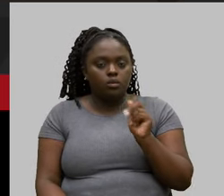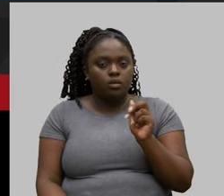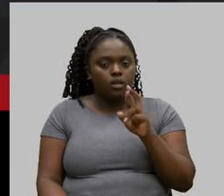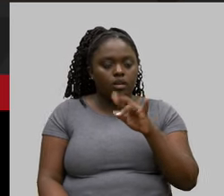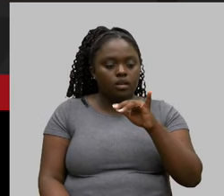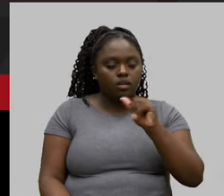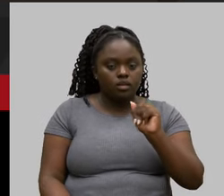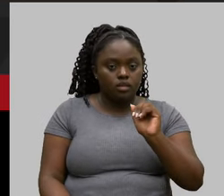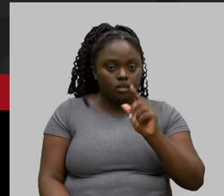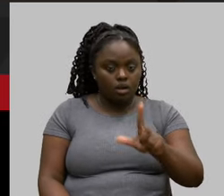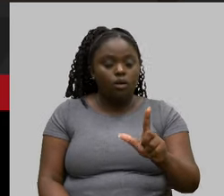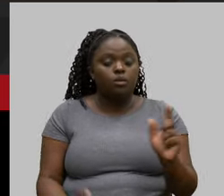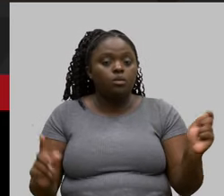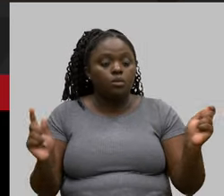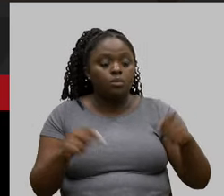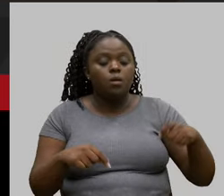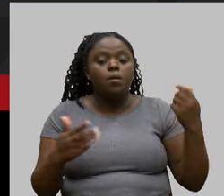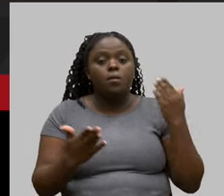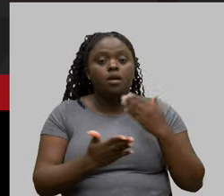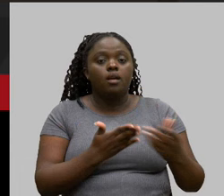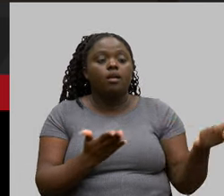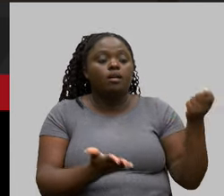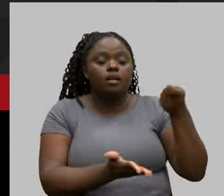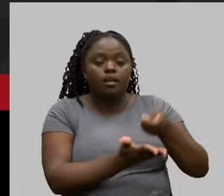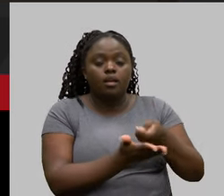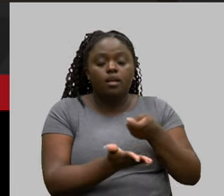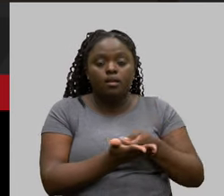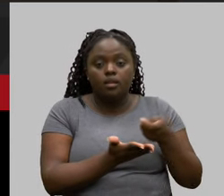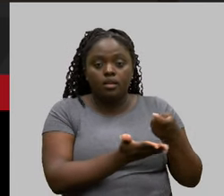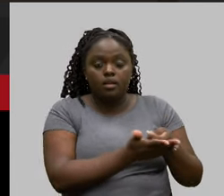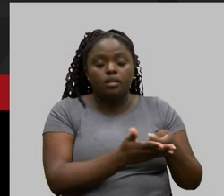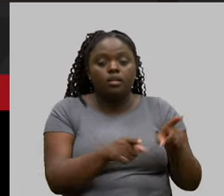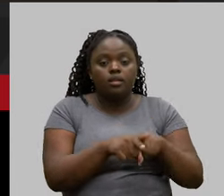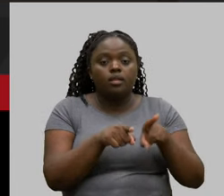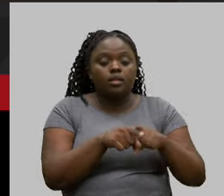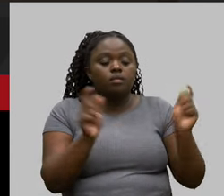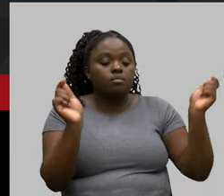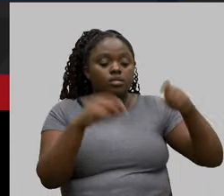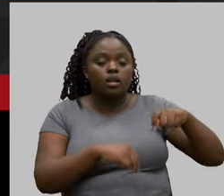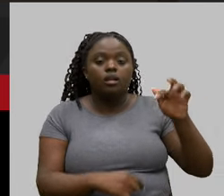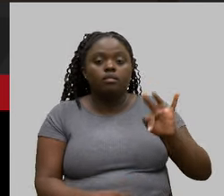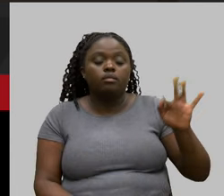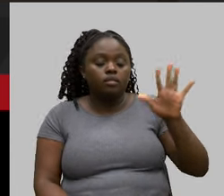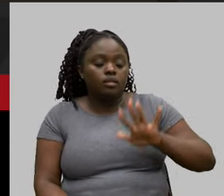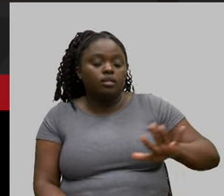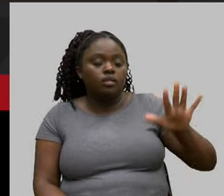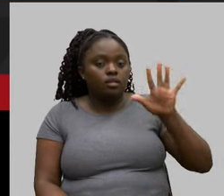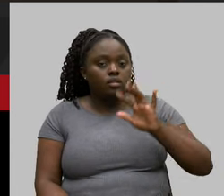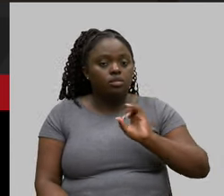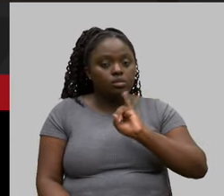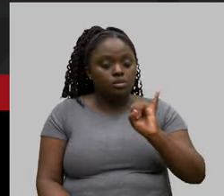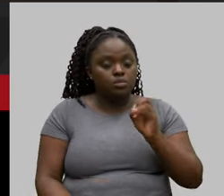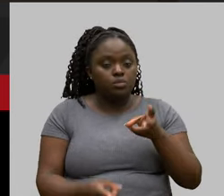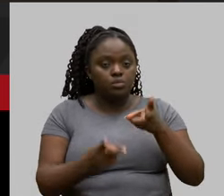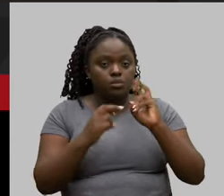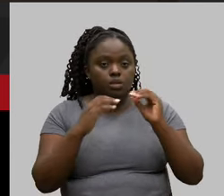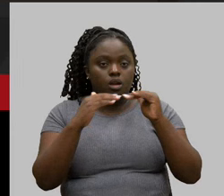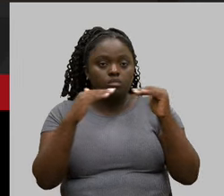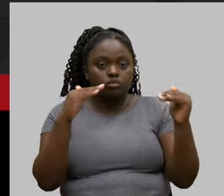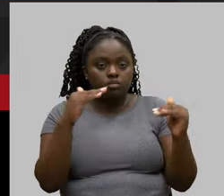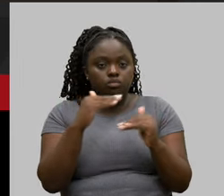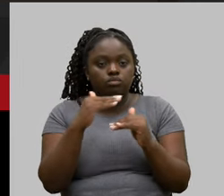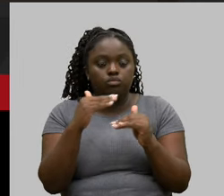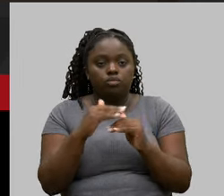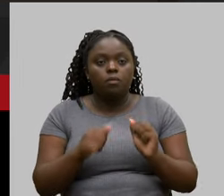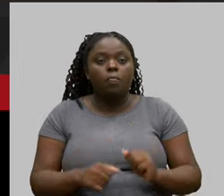benefícios e até assim a capacidade do ente Federal ativo né a gente vê um déficit autorial que que é que é um aporte muito